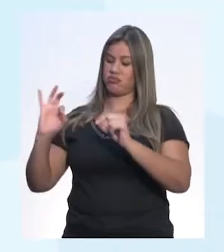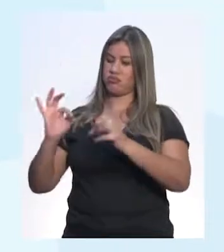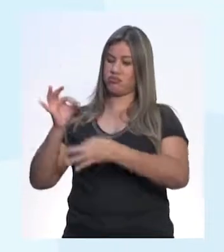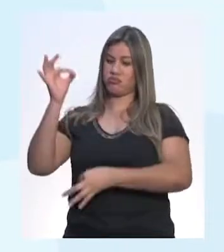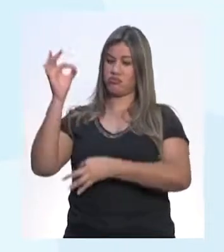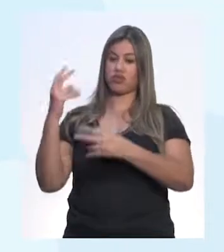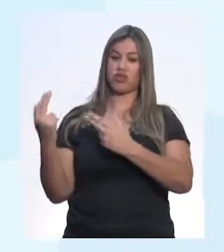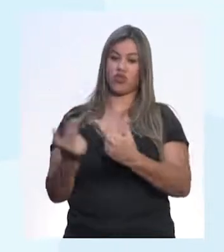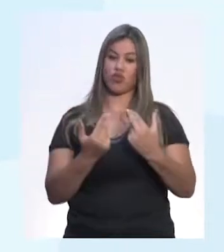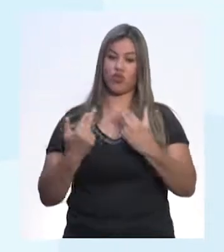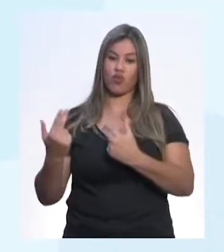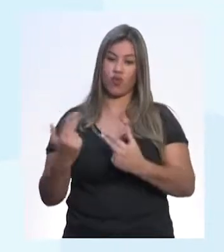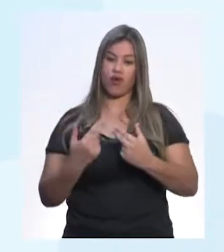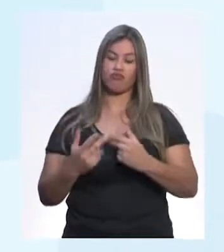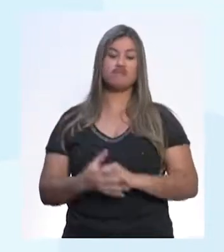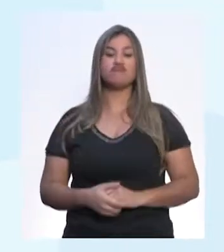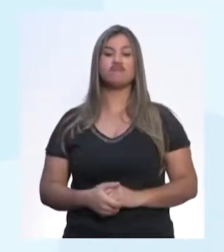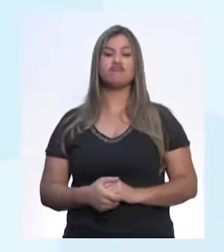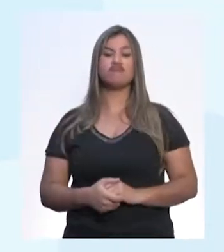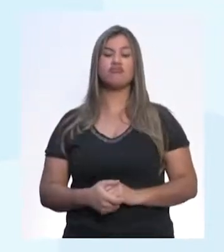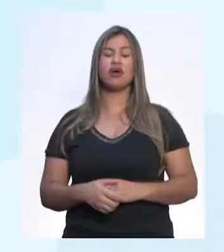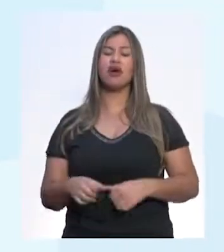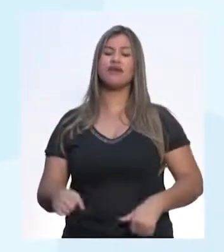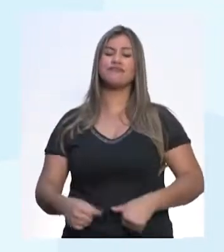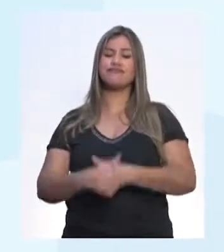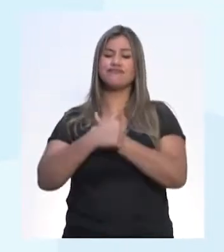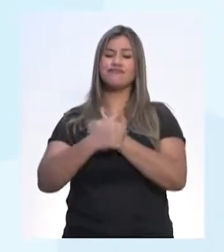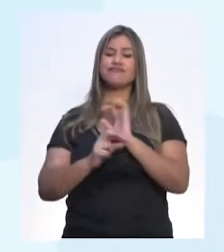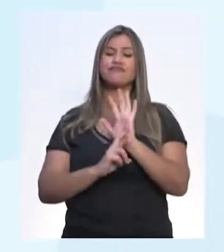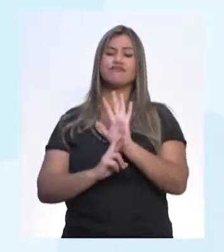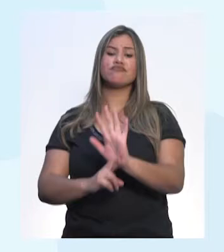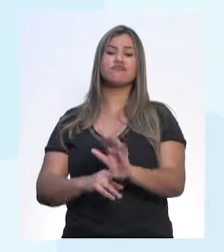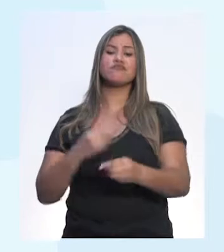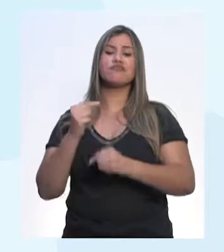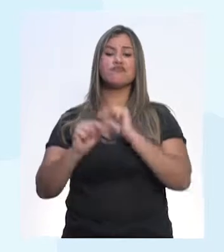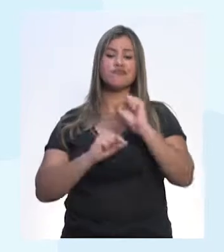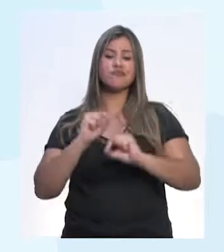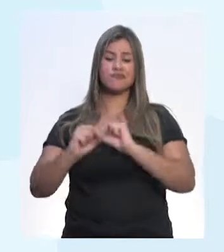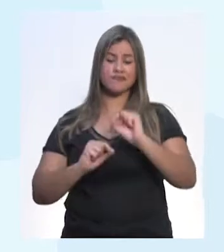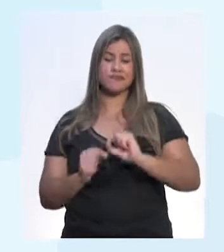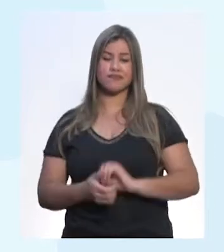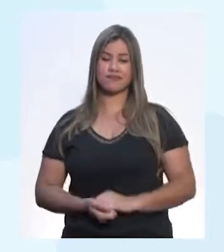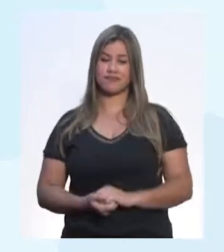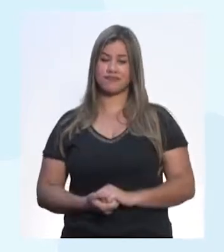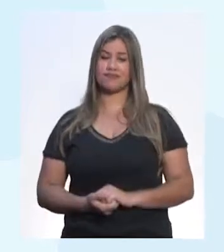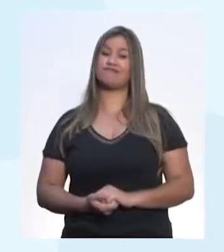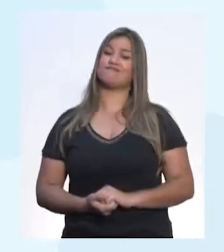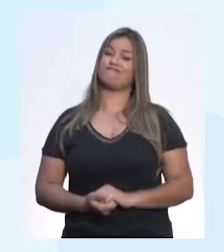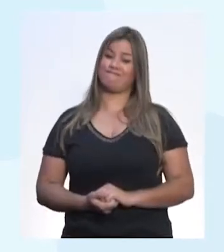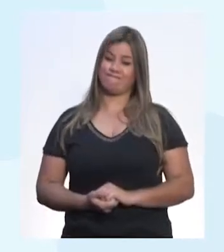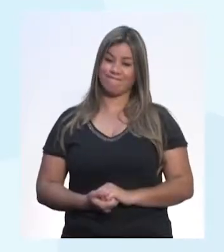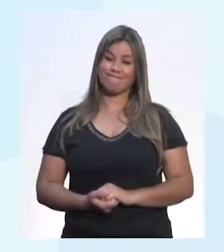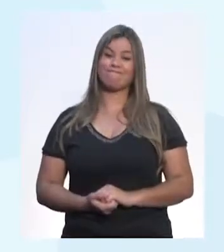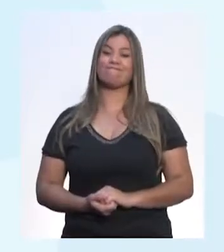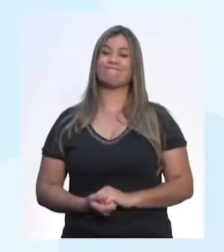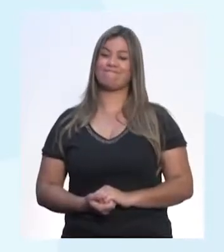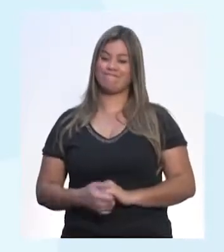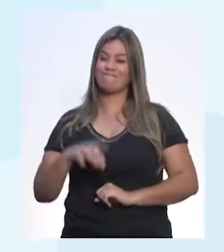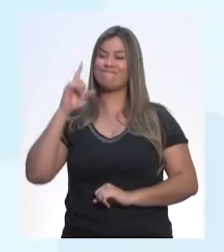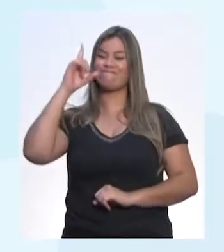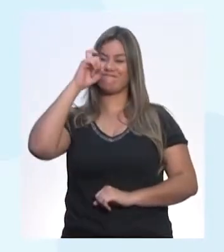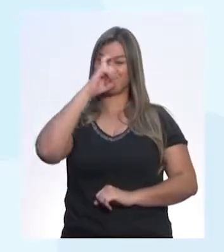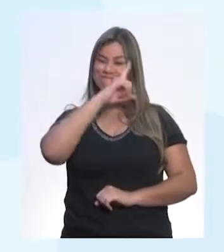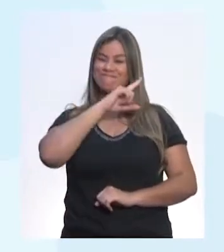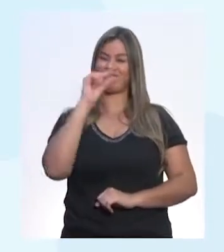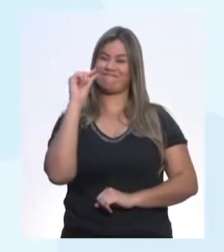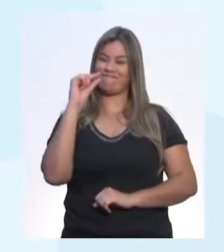Qual é a equação que vai representar essa igualdade? Essa daí eu, né, compliquei um pouquinho